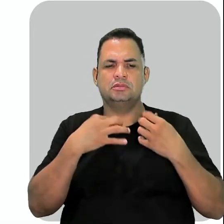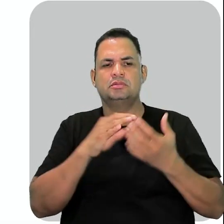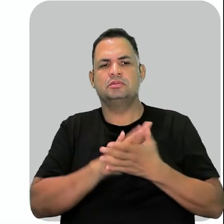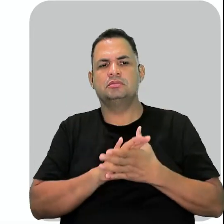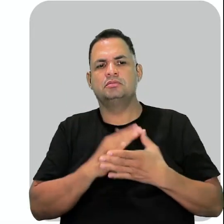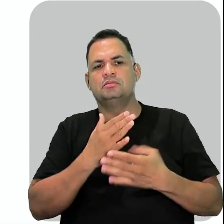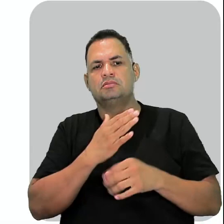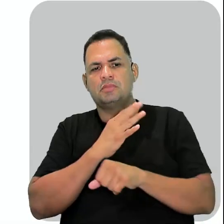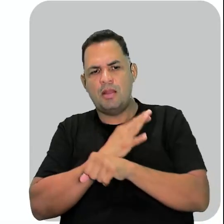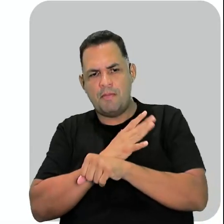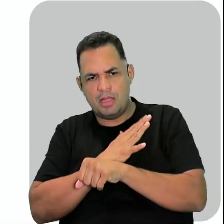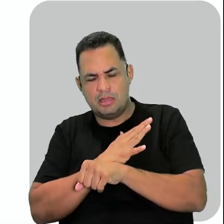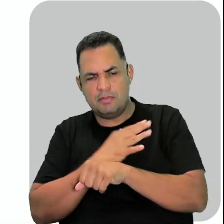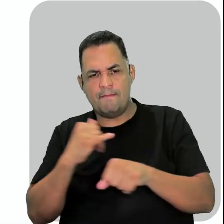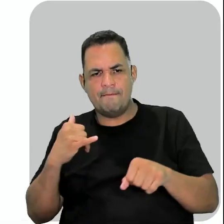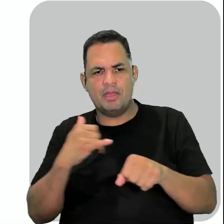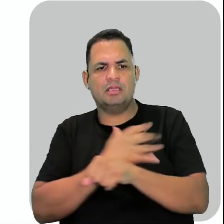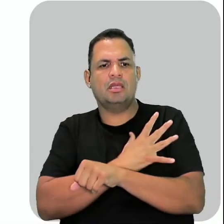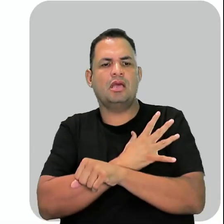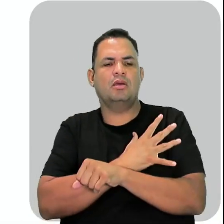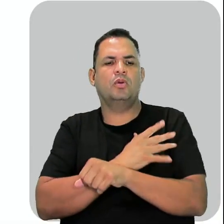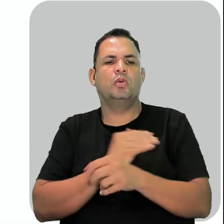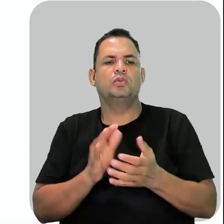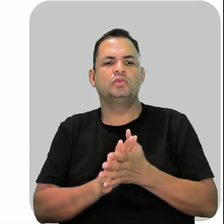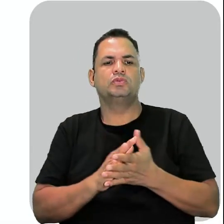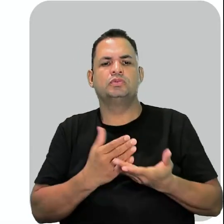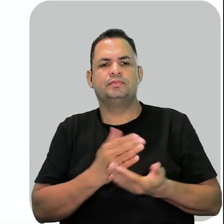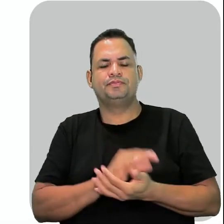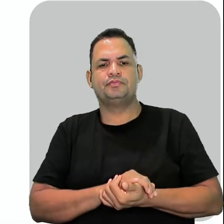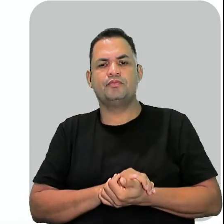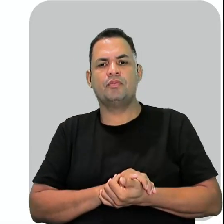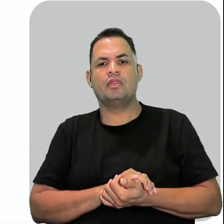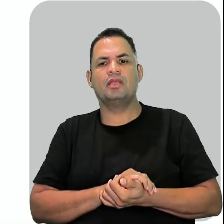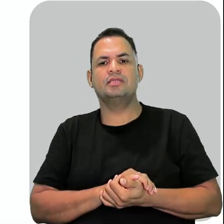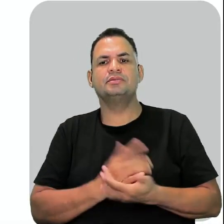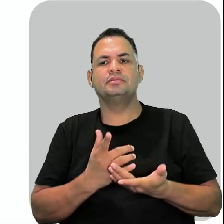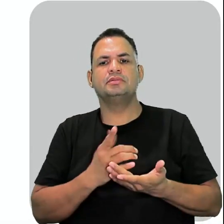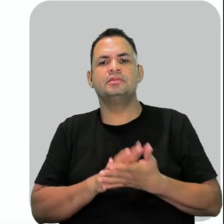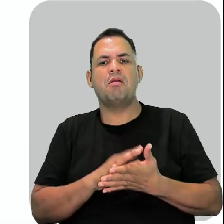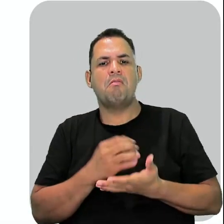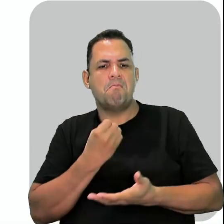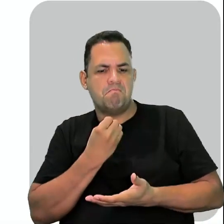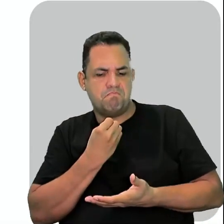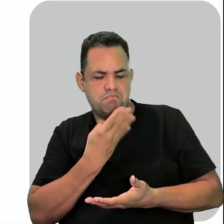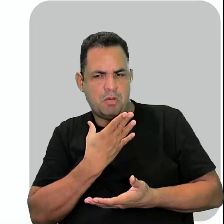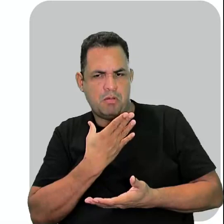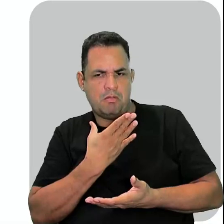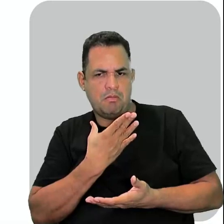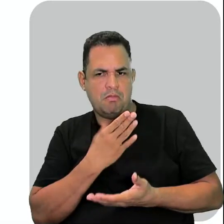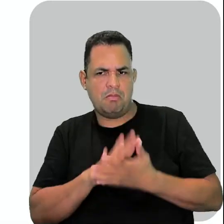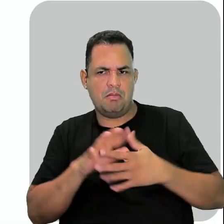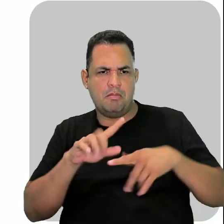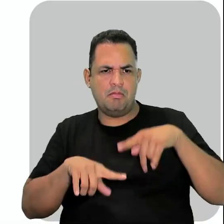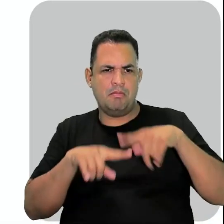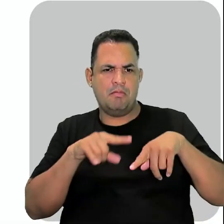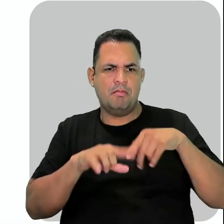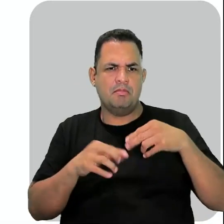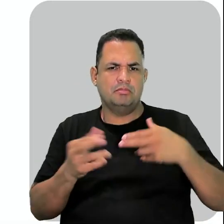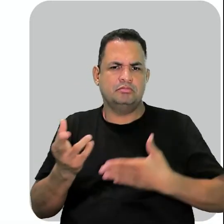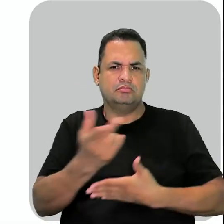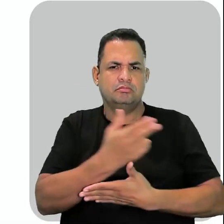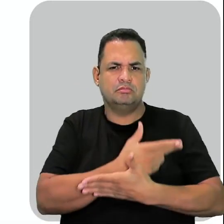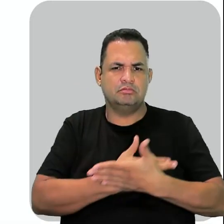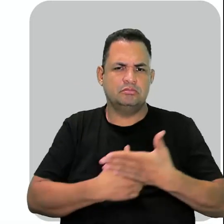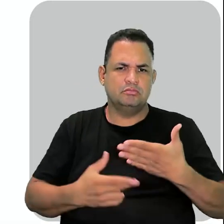tecidos e ao aço. Isso a gente falando da borracha natural. Por isso que ela se torna uma excelente matéria-prima